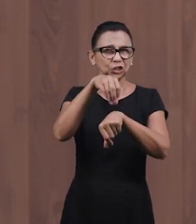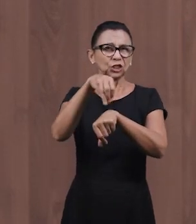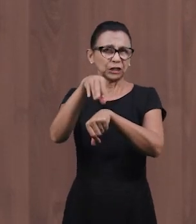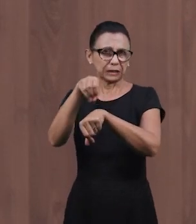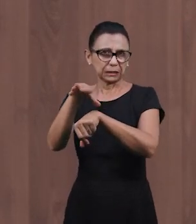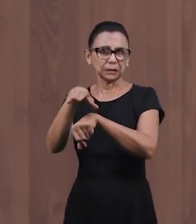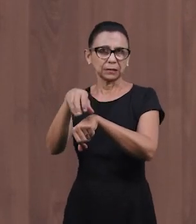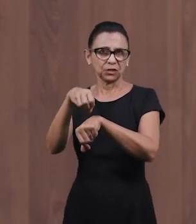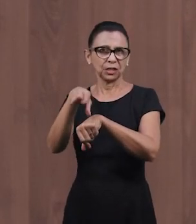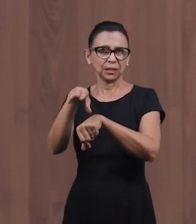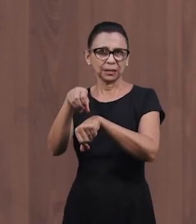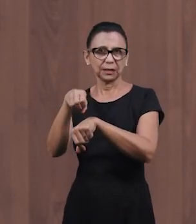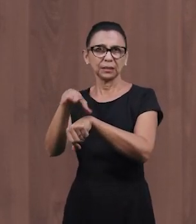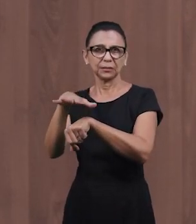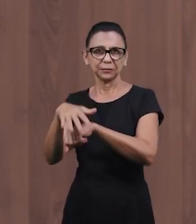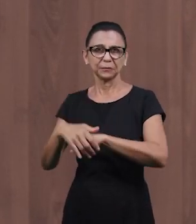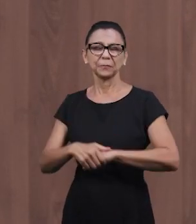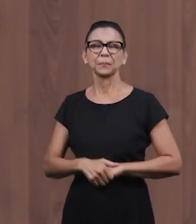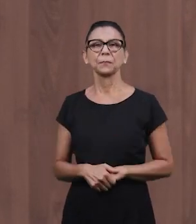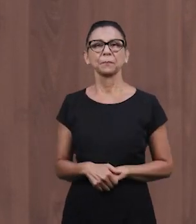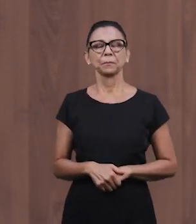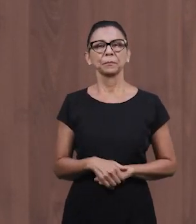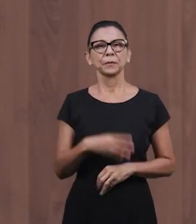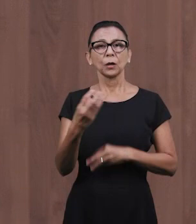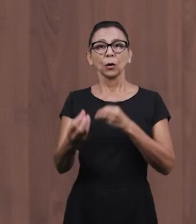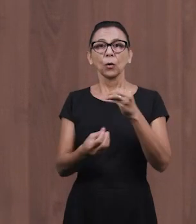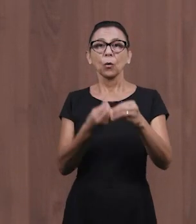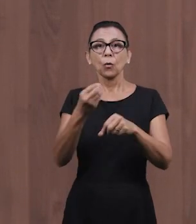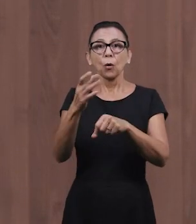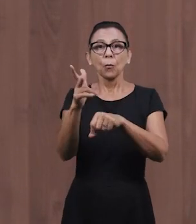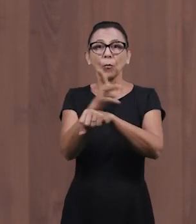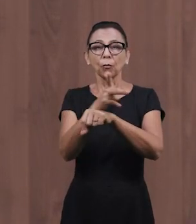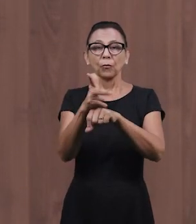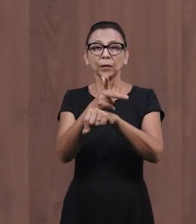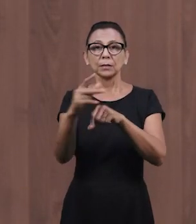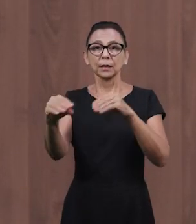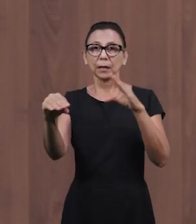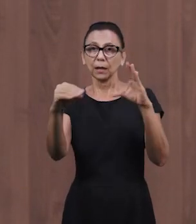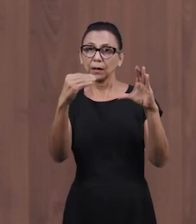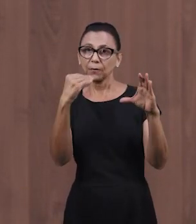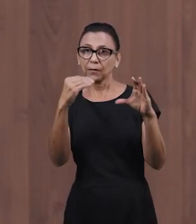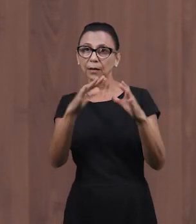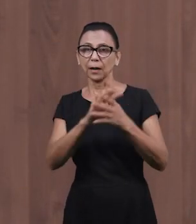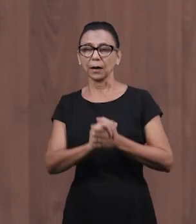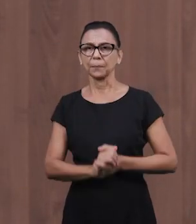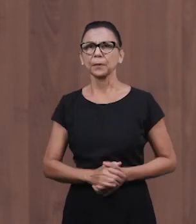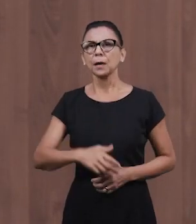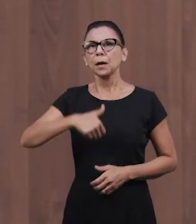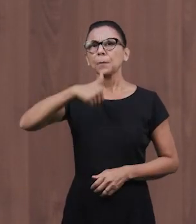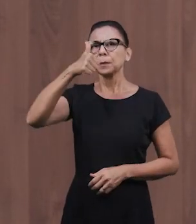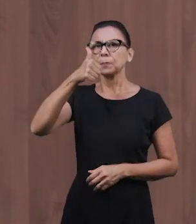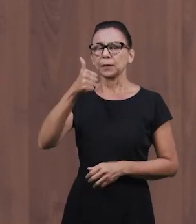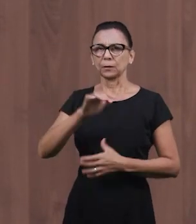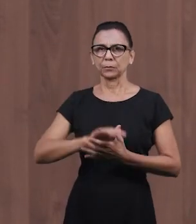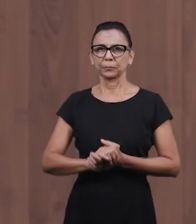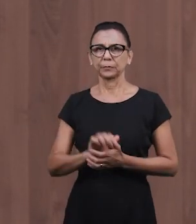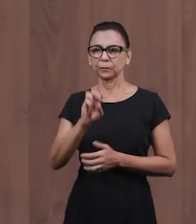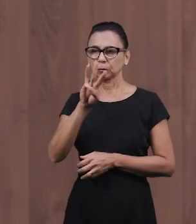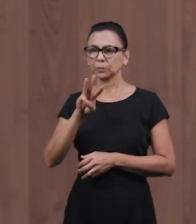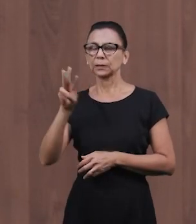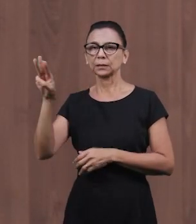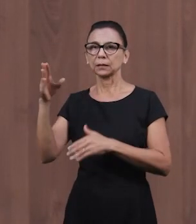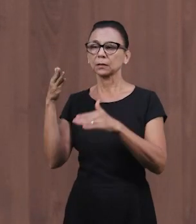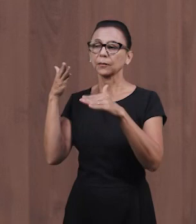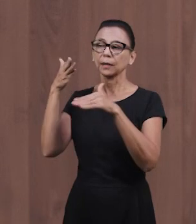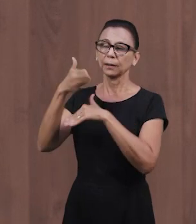nós vamos utilizar um novo sistema a partir de agora. E a primeira coisa que você vai fazer é acessar o nosso site. Você